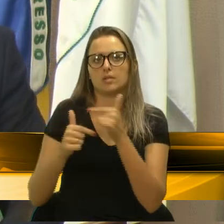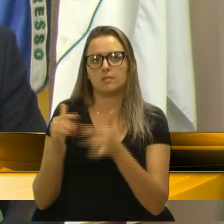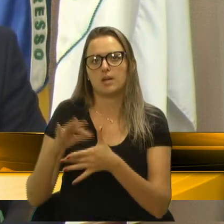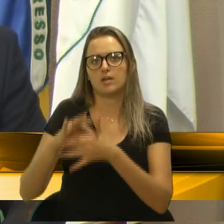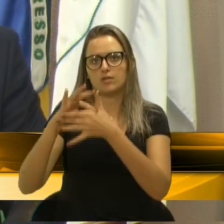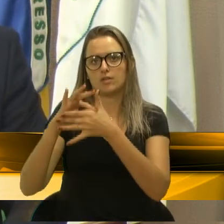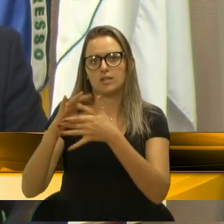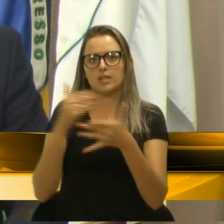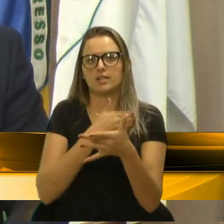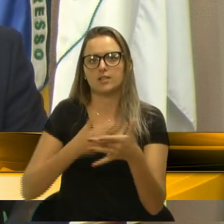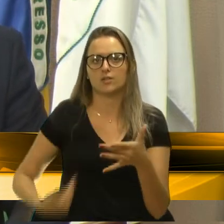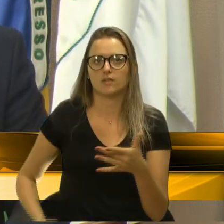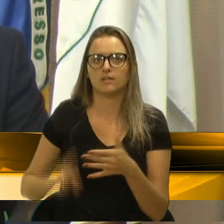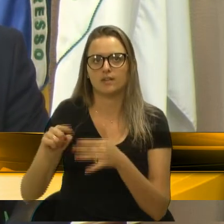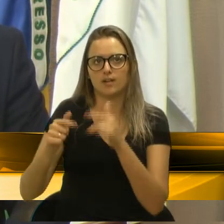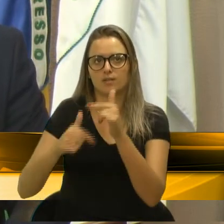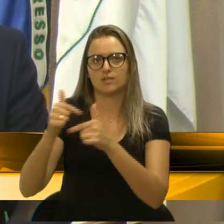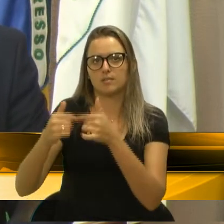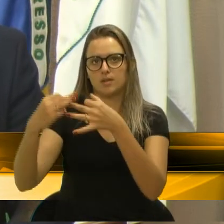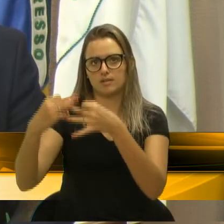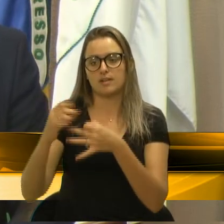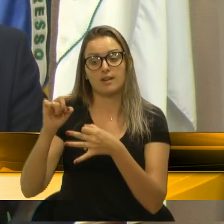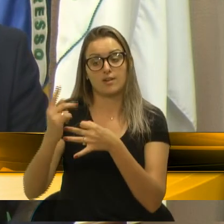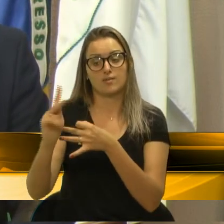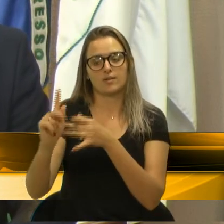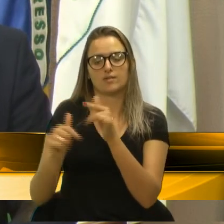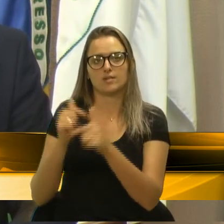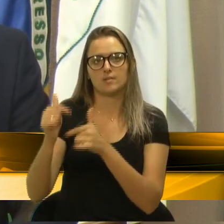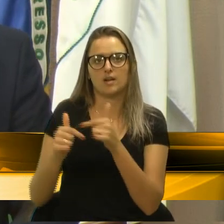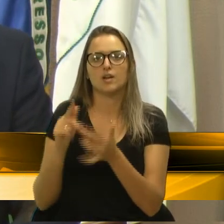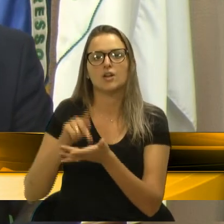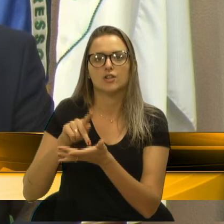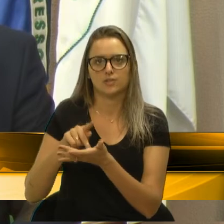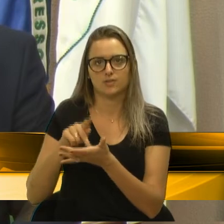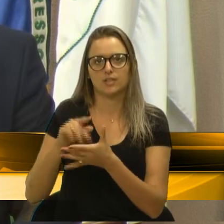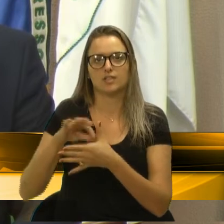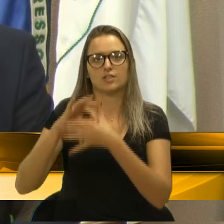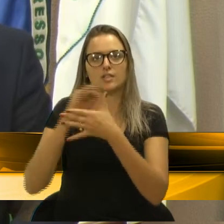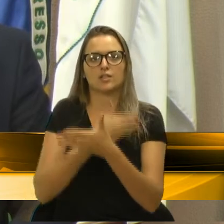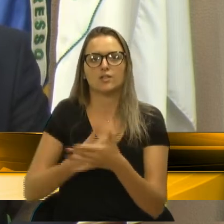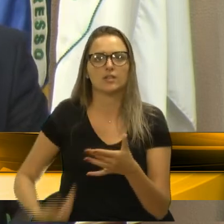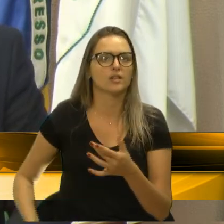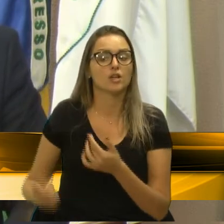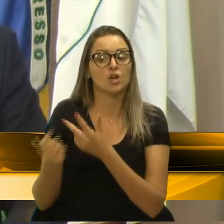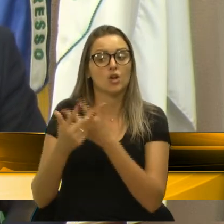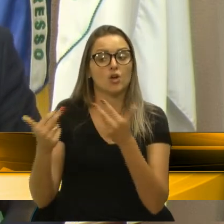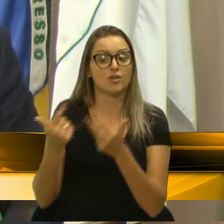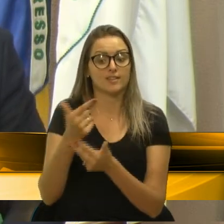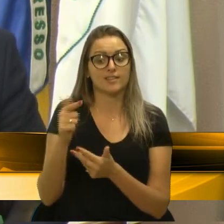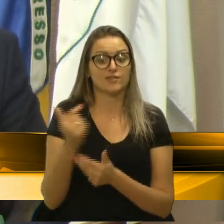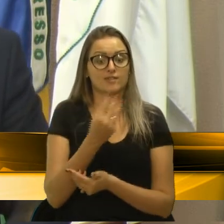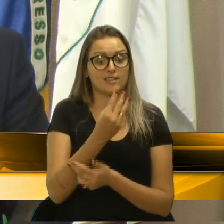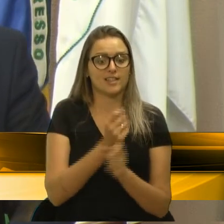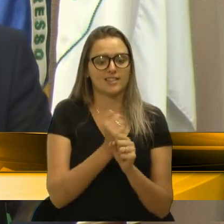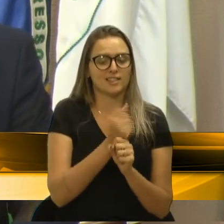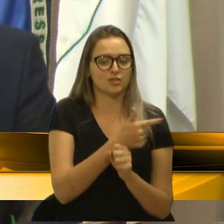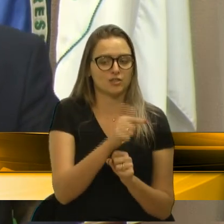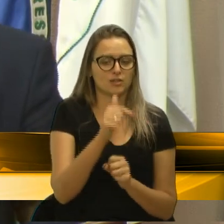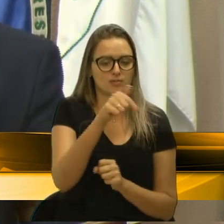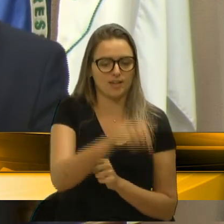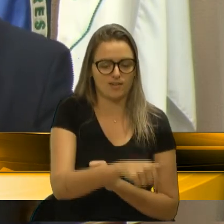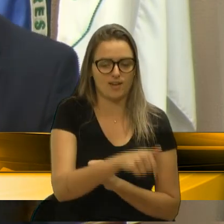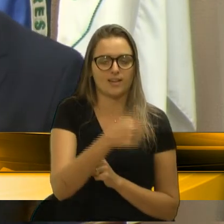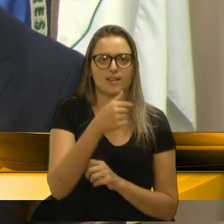é o verdadeiro trabalho de líder de governo. Esse é o verdadeiro trabalho de líder de governo, coisa que nós não tínhamos aqui em 3 anos, agora temos.